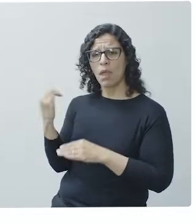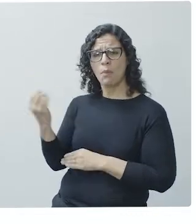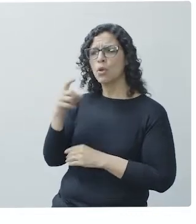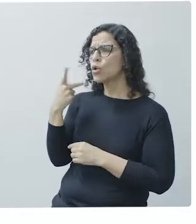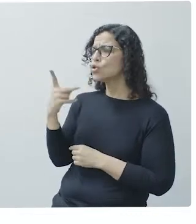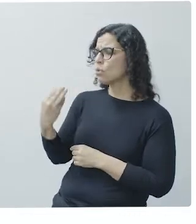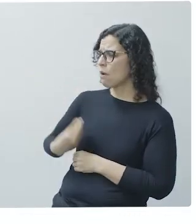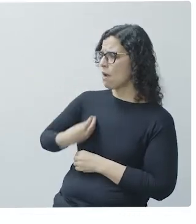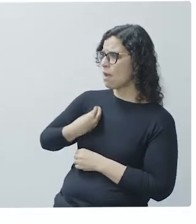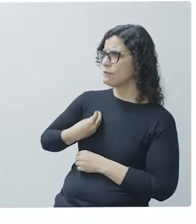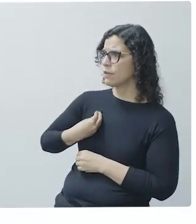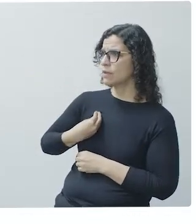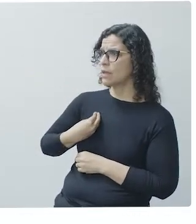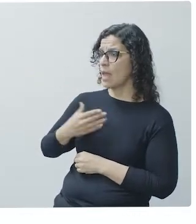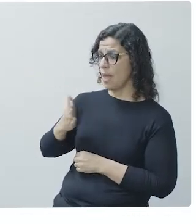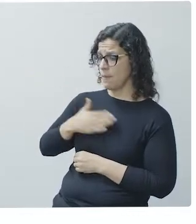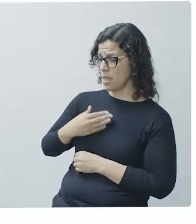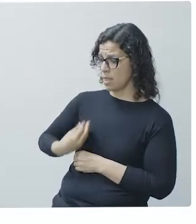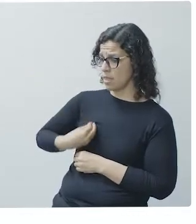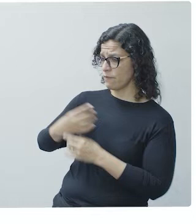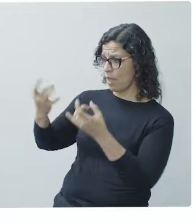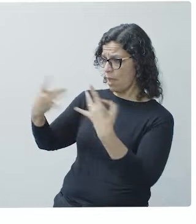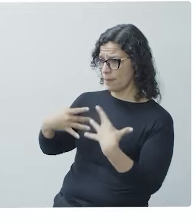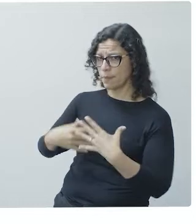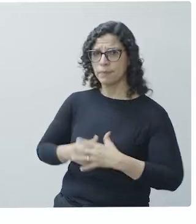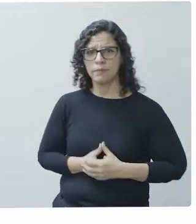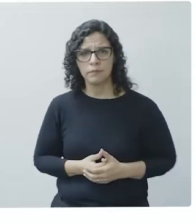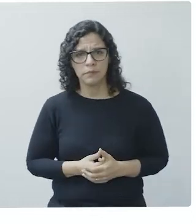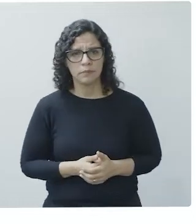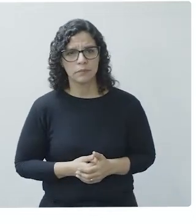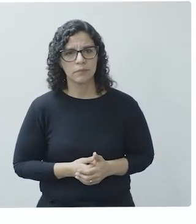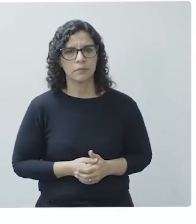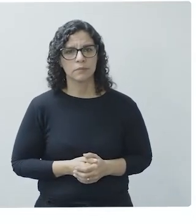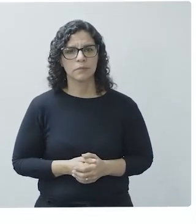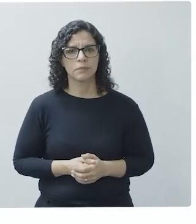com a sua vida e deixe a dos outros.